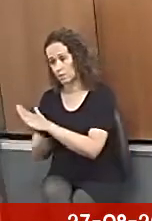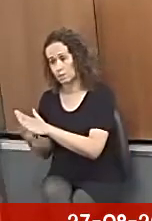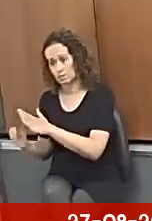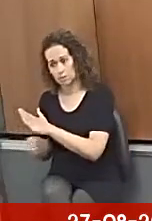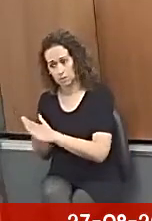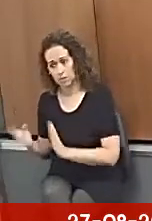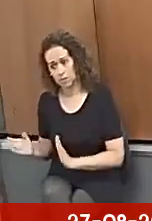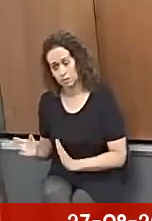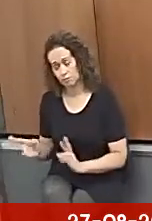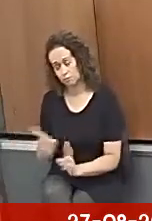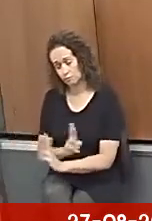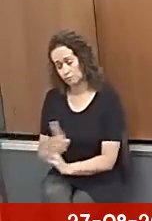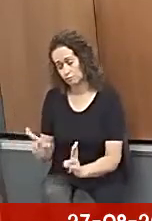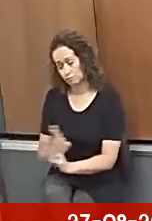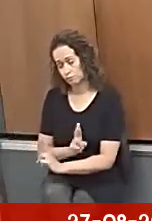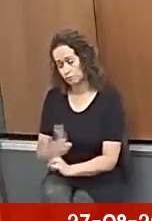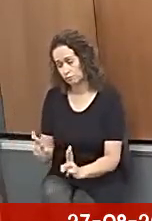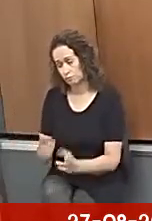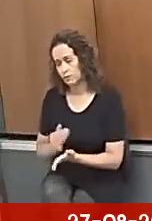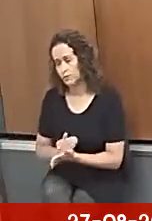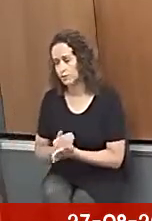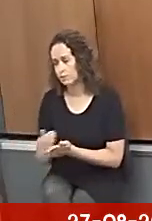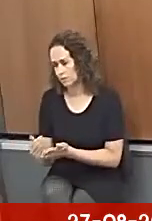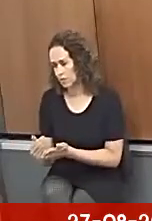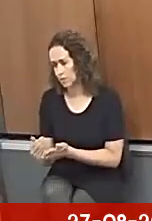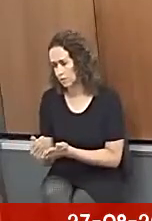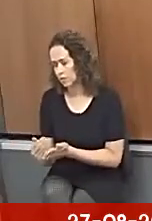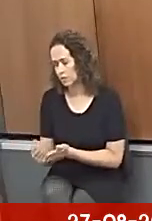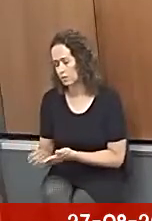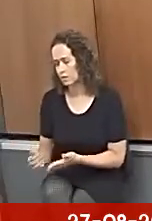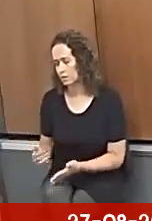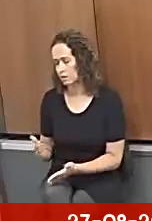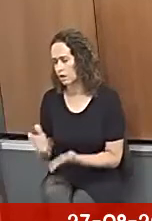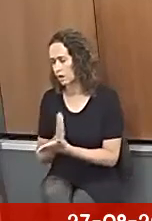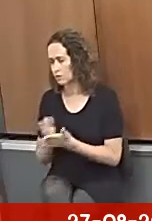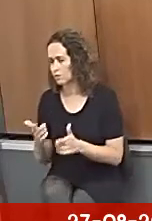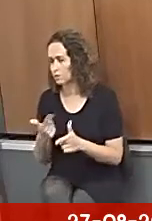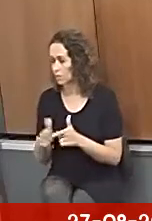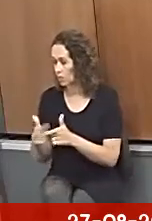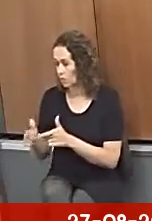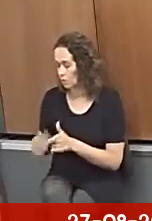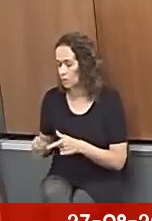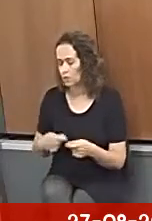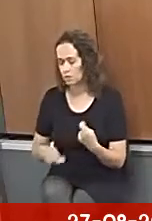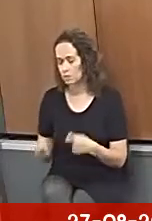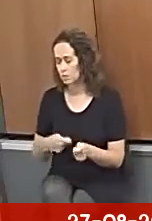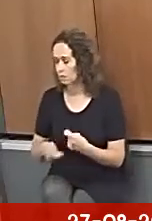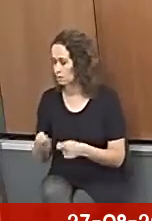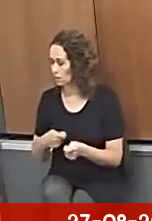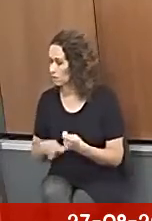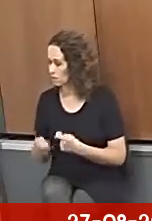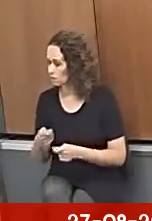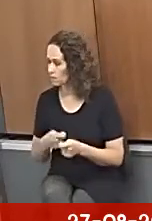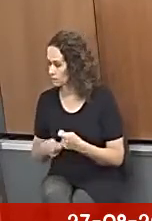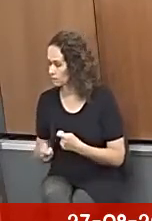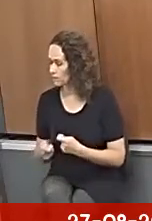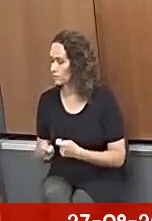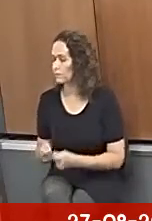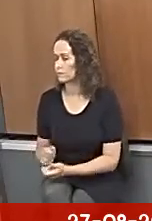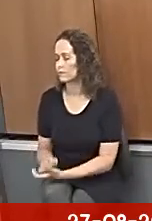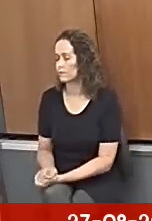é uma relação que começou a ter algumas algumas situações na administração até do doutor joão pintar vários